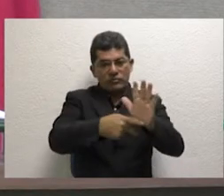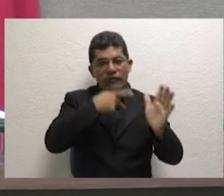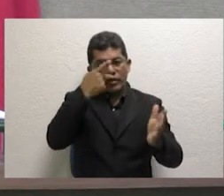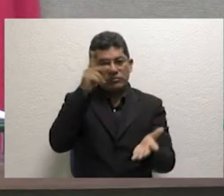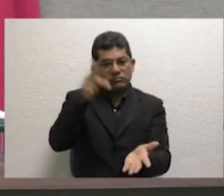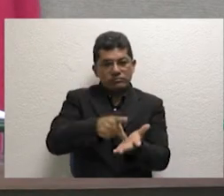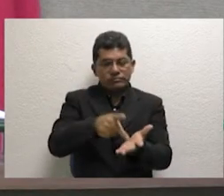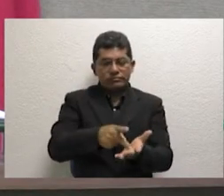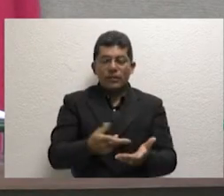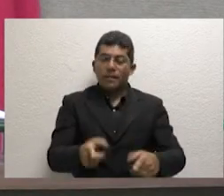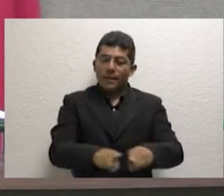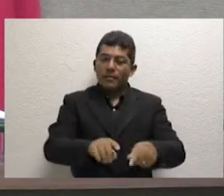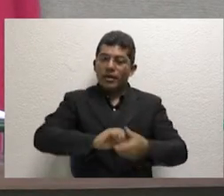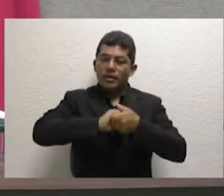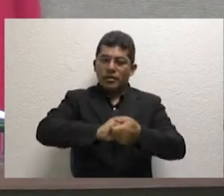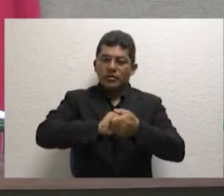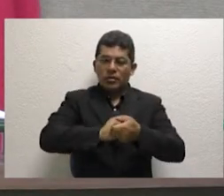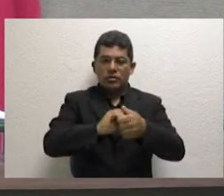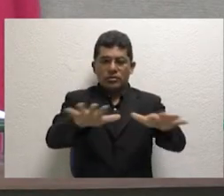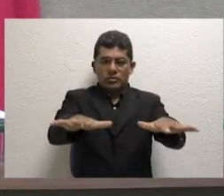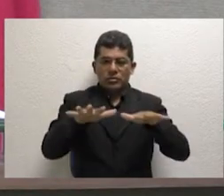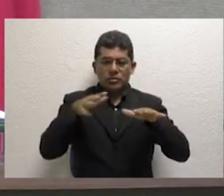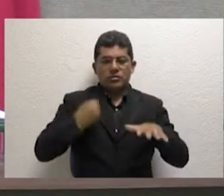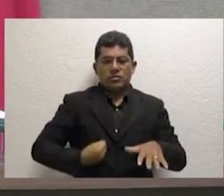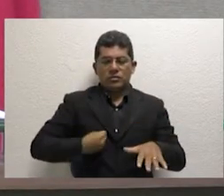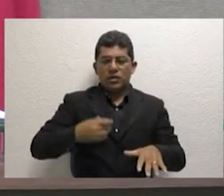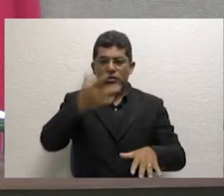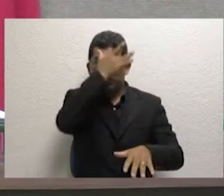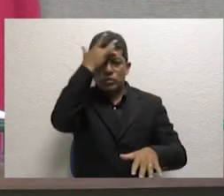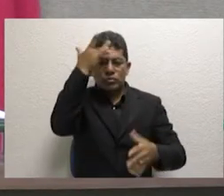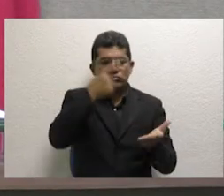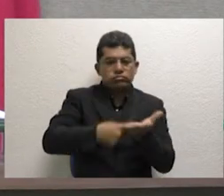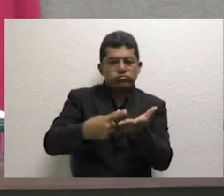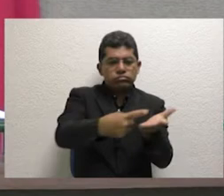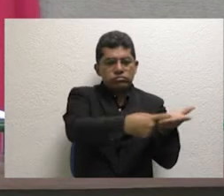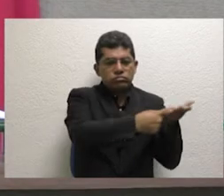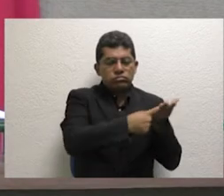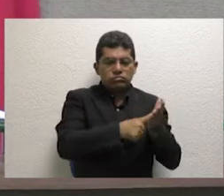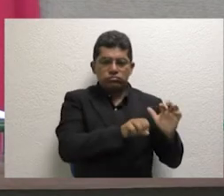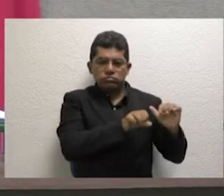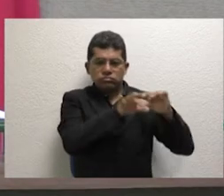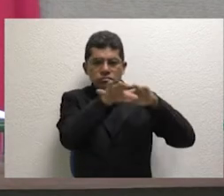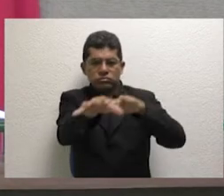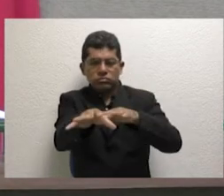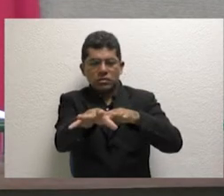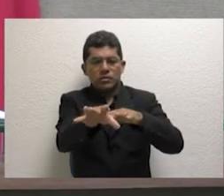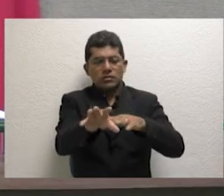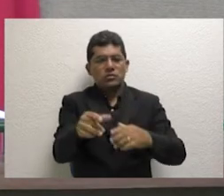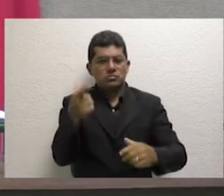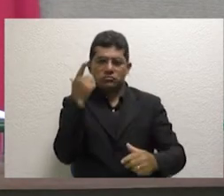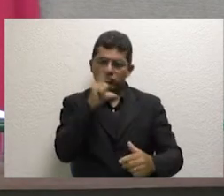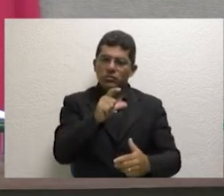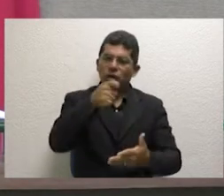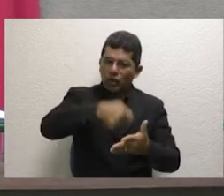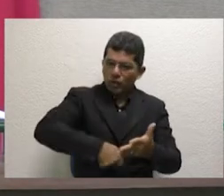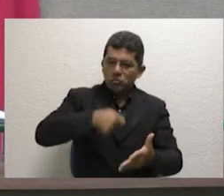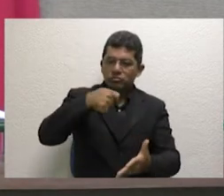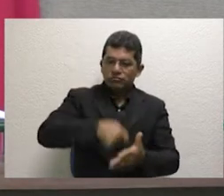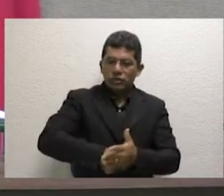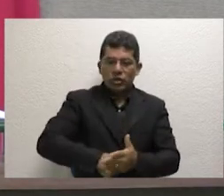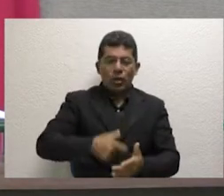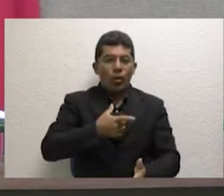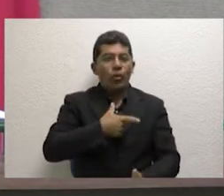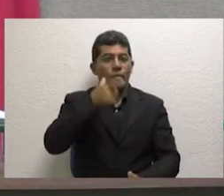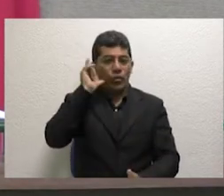cumprimentar os presentes aqui pela presença a mobilização do povo significa conquistas e não tem dúvida